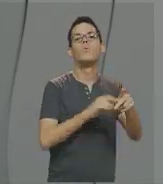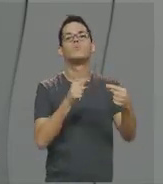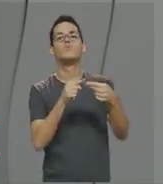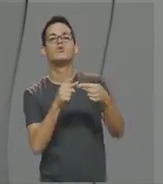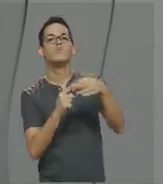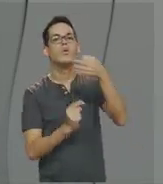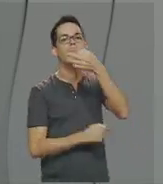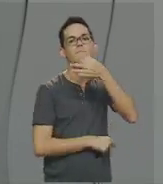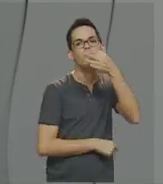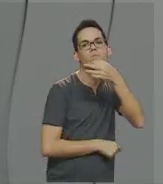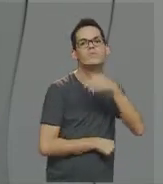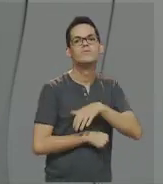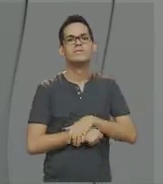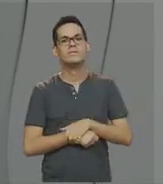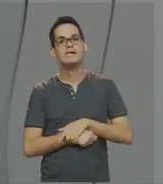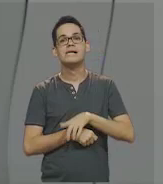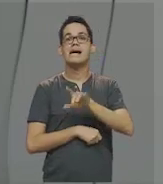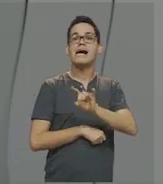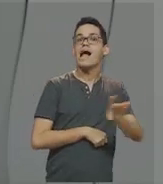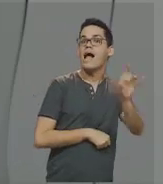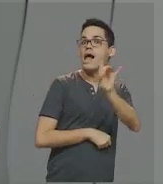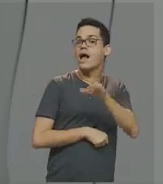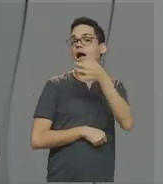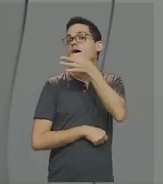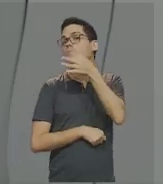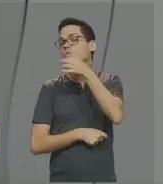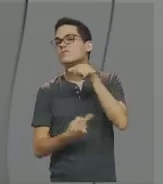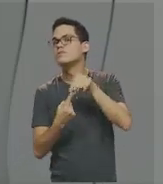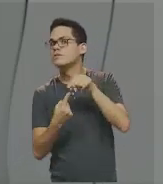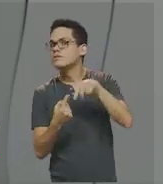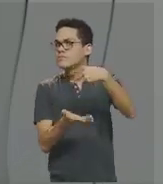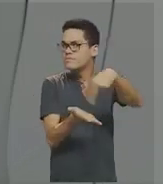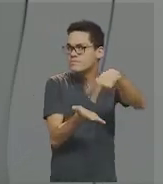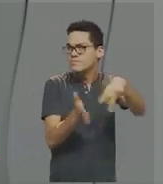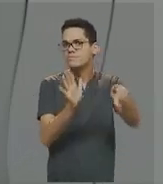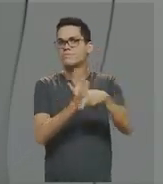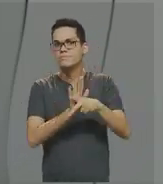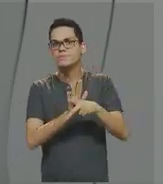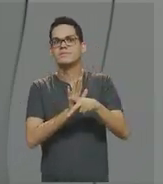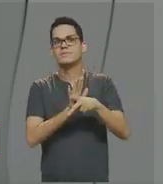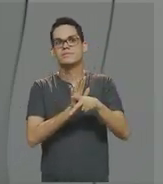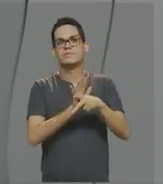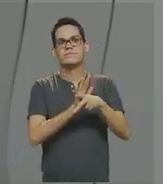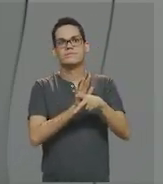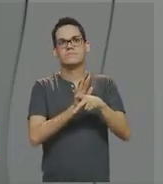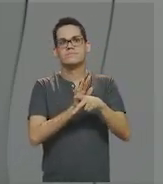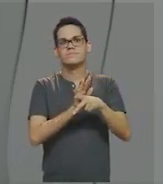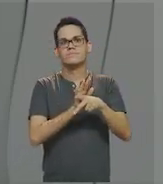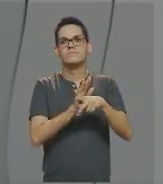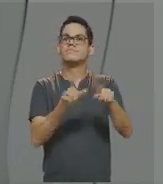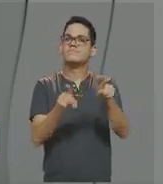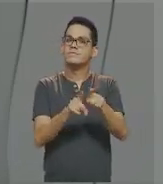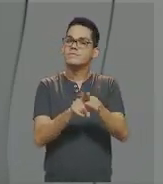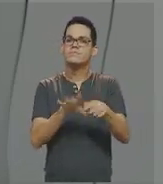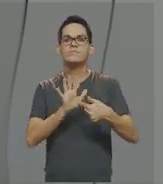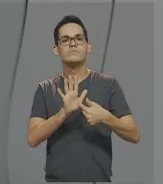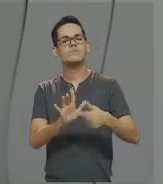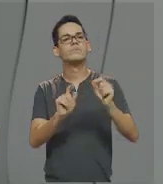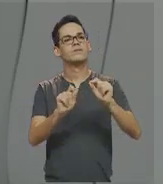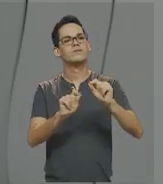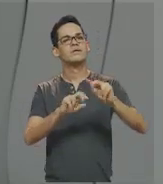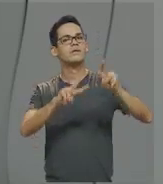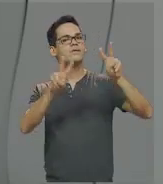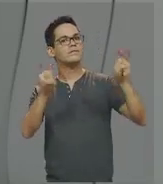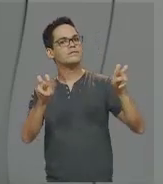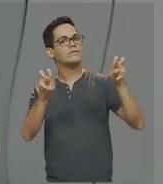musical, e aí cada estilo musical vai trazer um tipo de dança específica, e ainda assim eles podem ainda trazer um tema